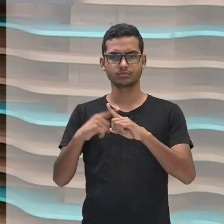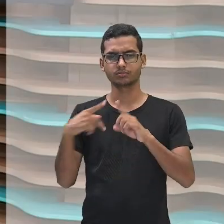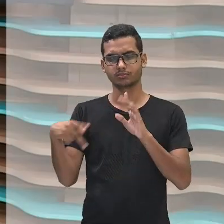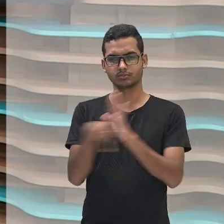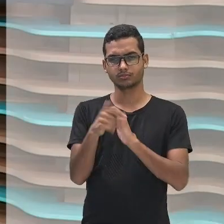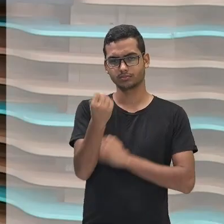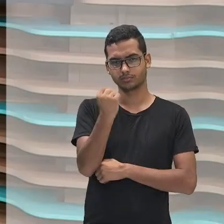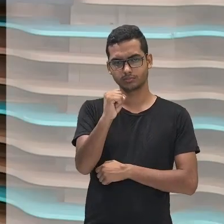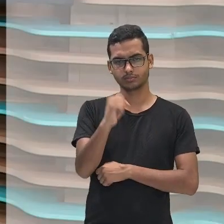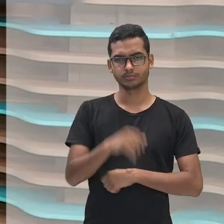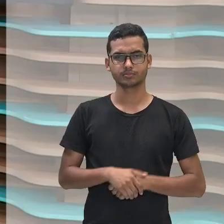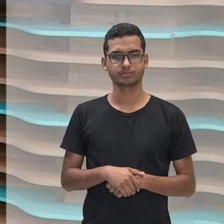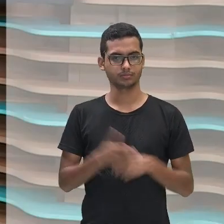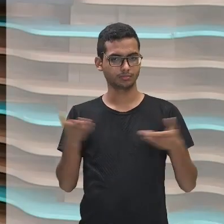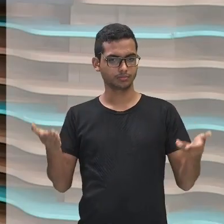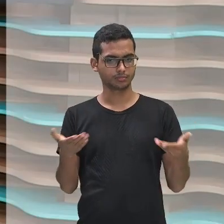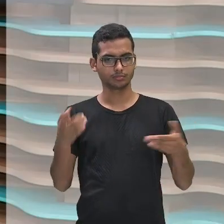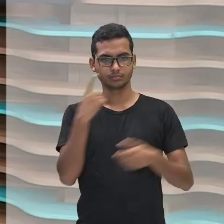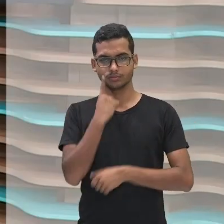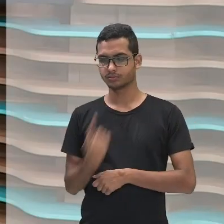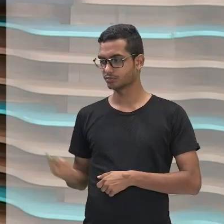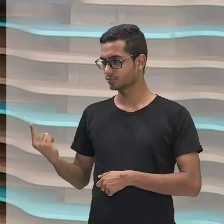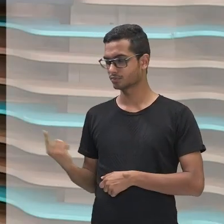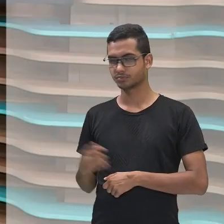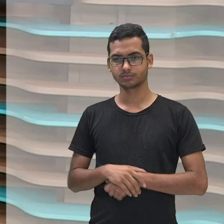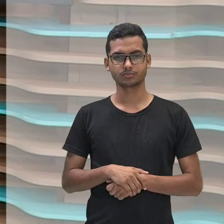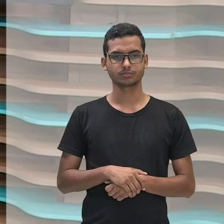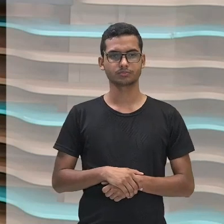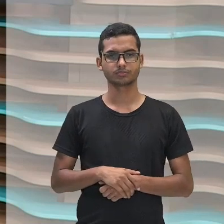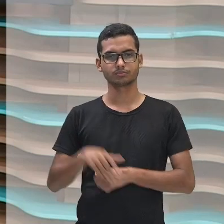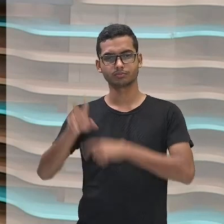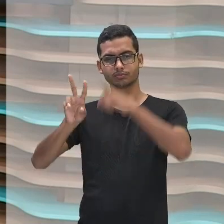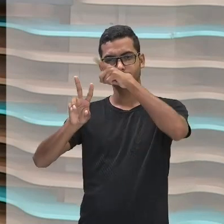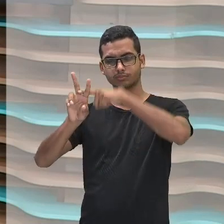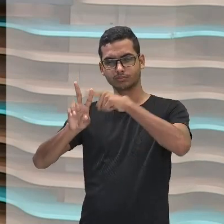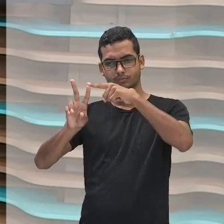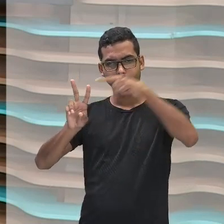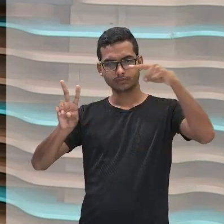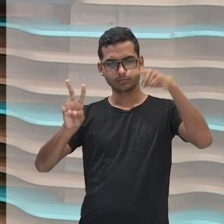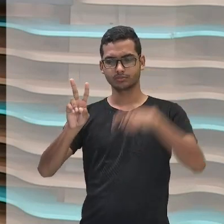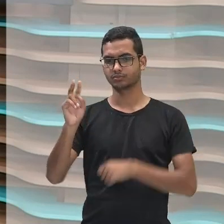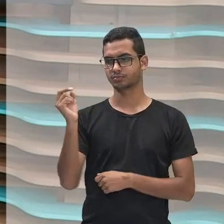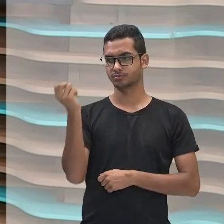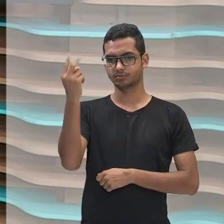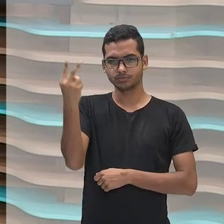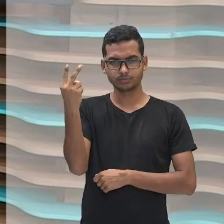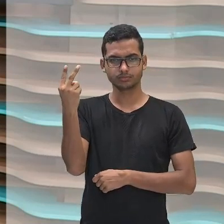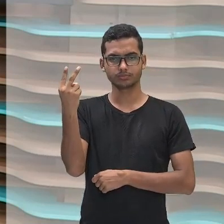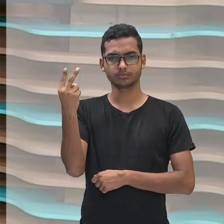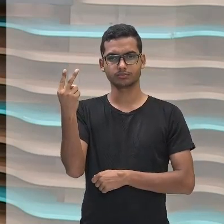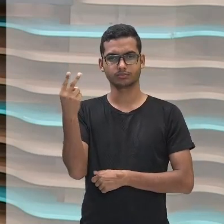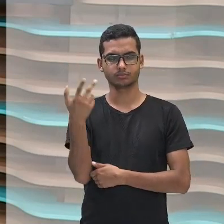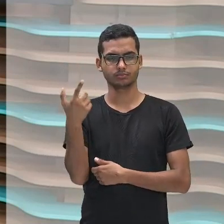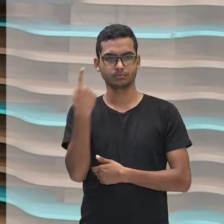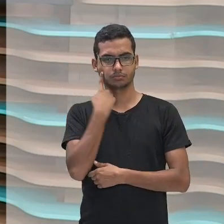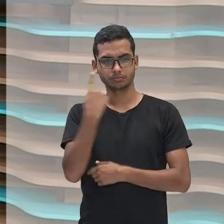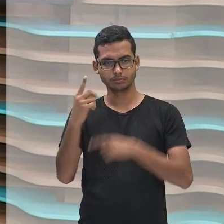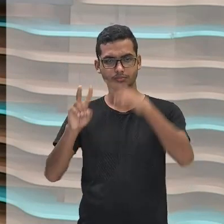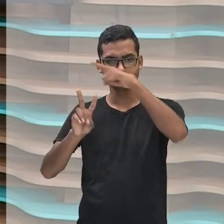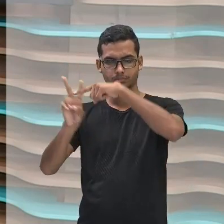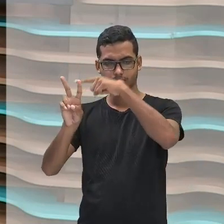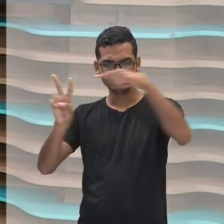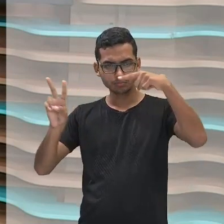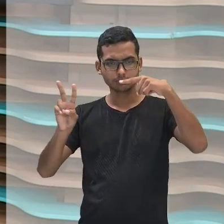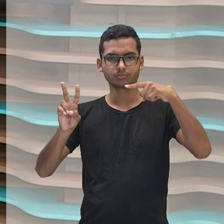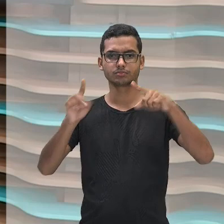aqui, será 2. Como 2, né, raiz quadrada, não há necessidade de aparecer o índice,